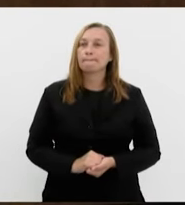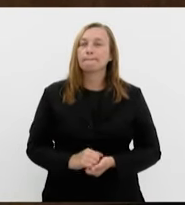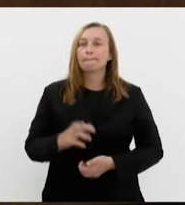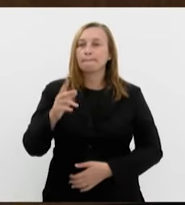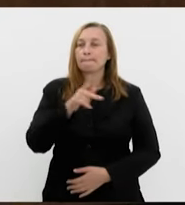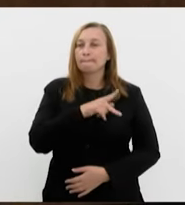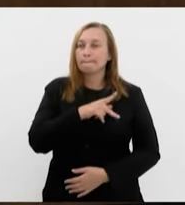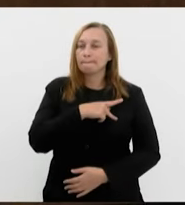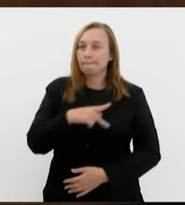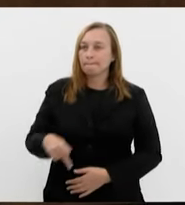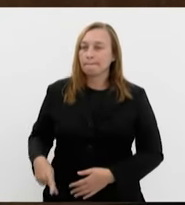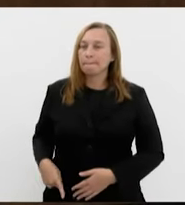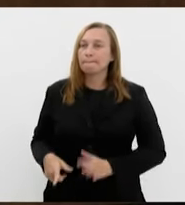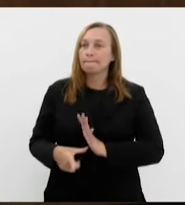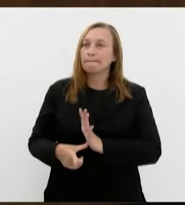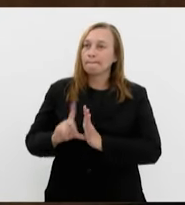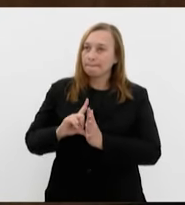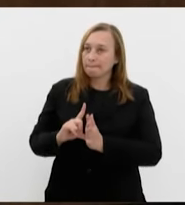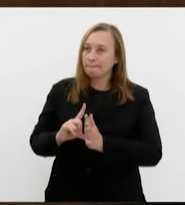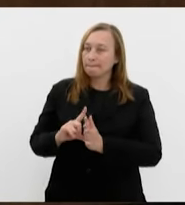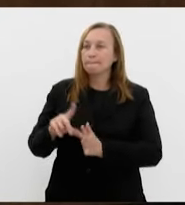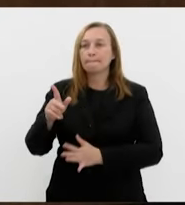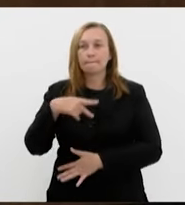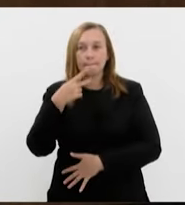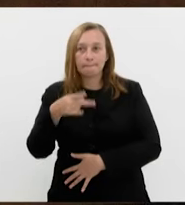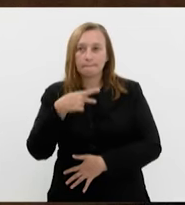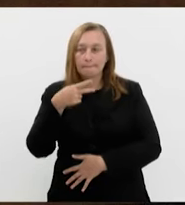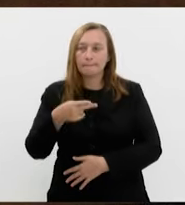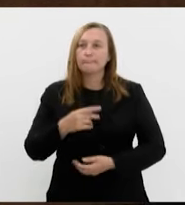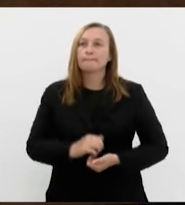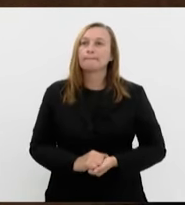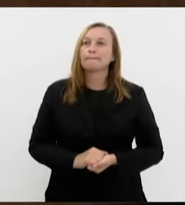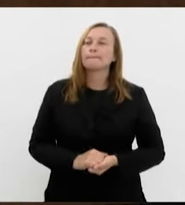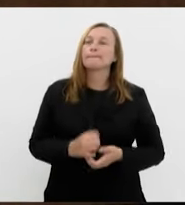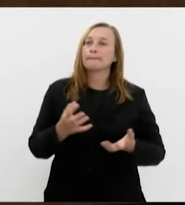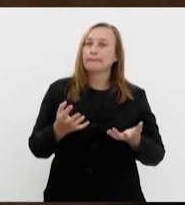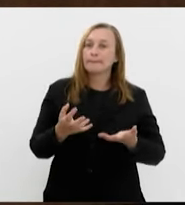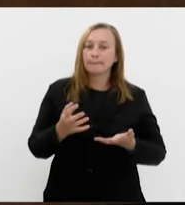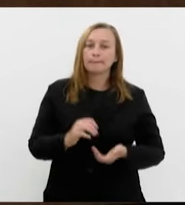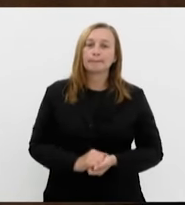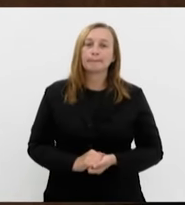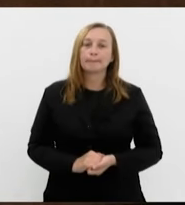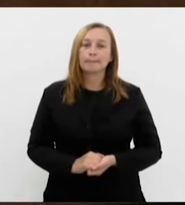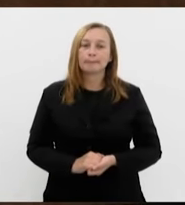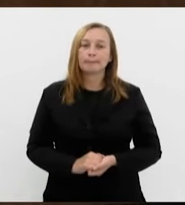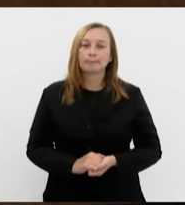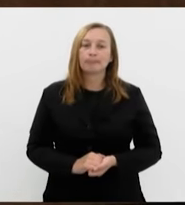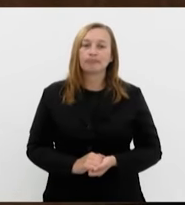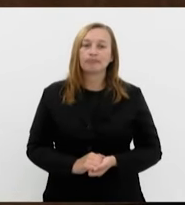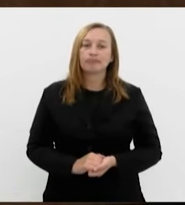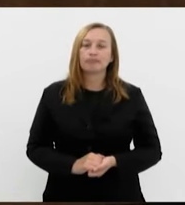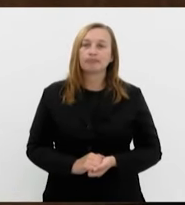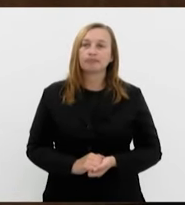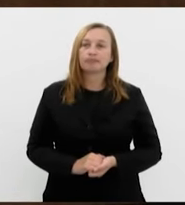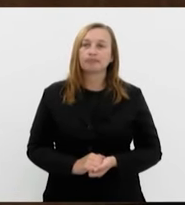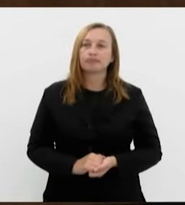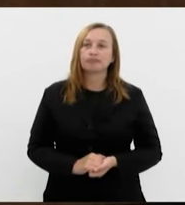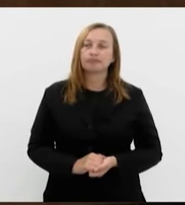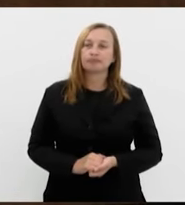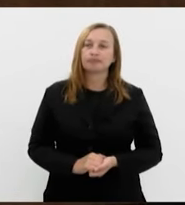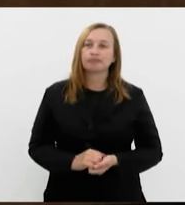Presidente, antes ainda dessa fala, eu quero manifestar, na qualidade